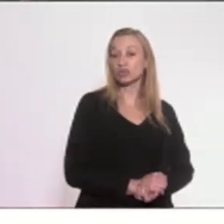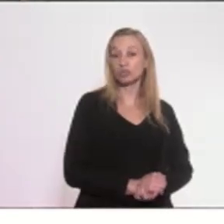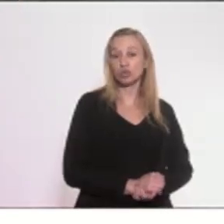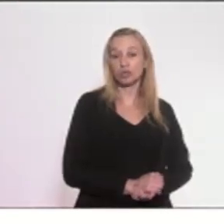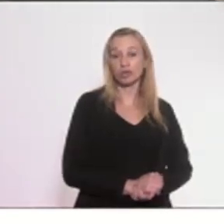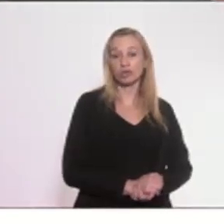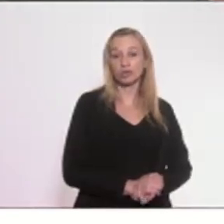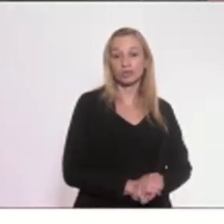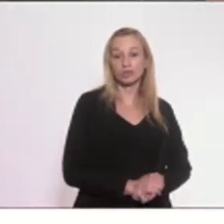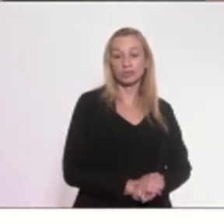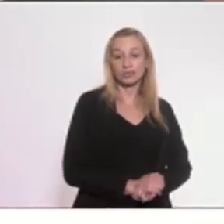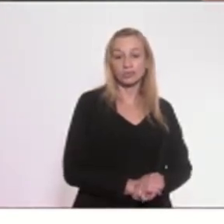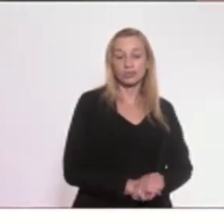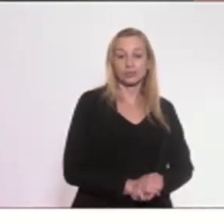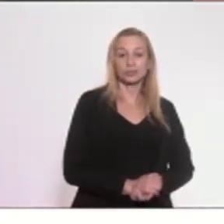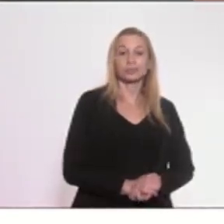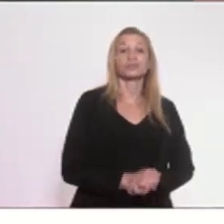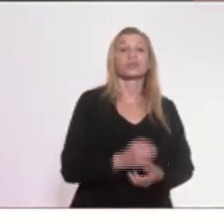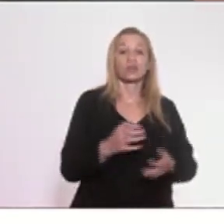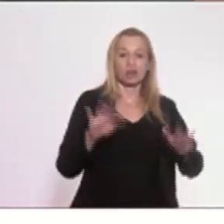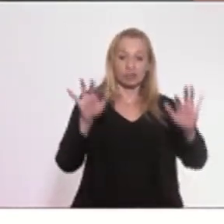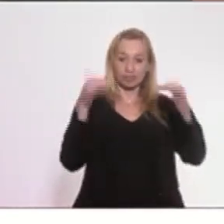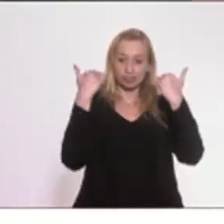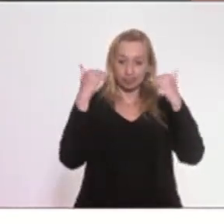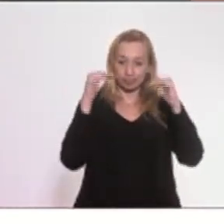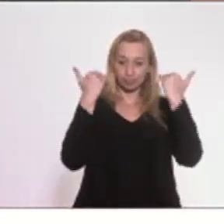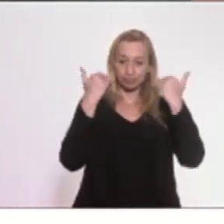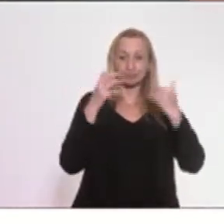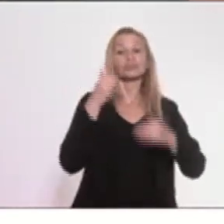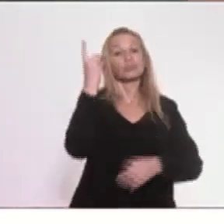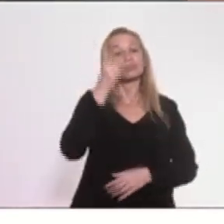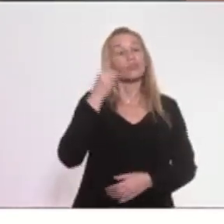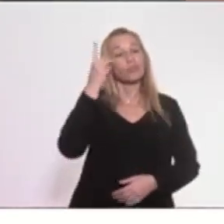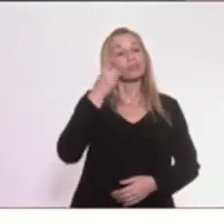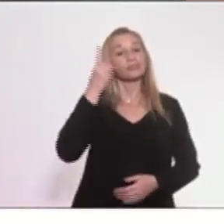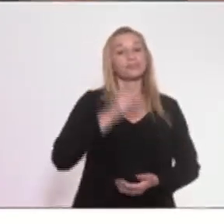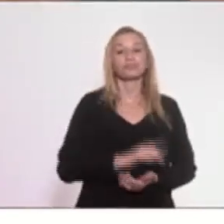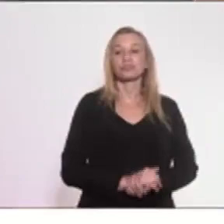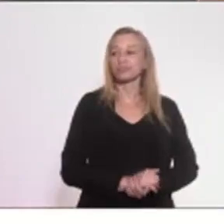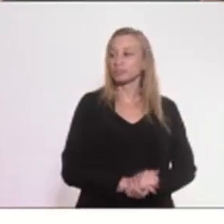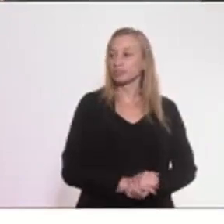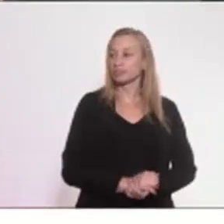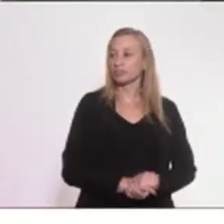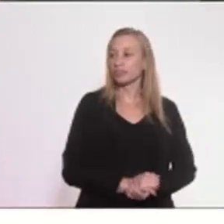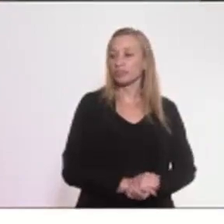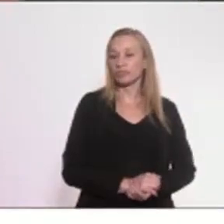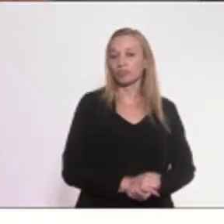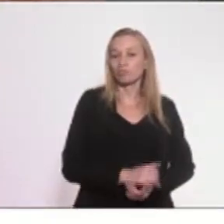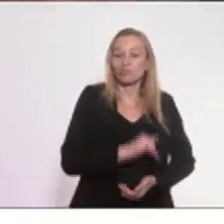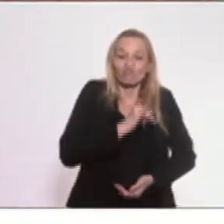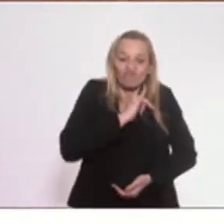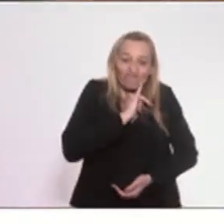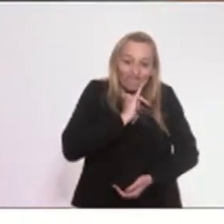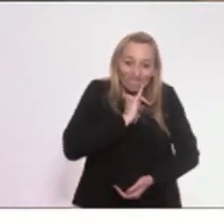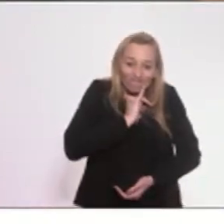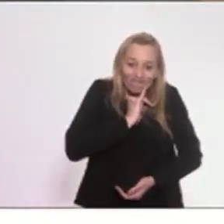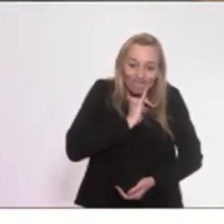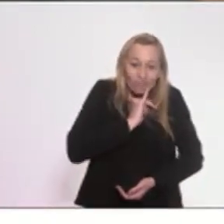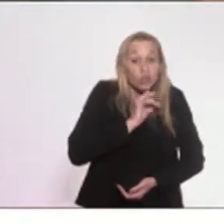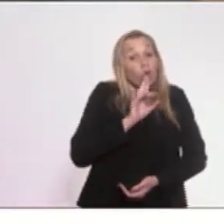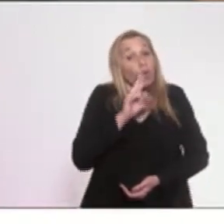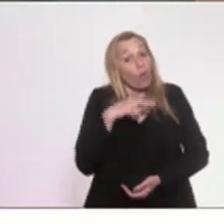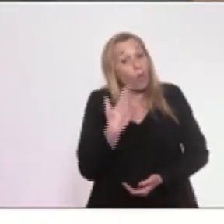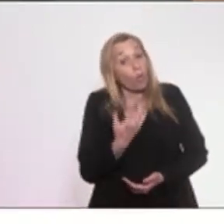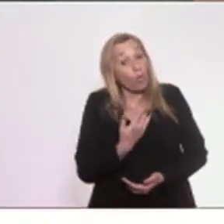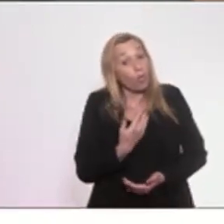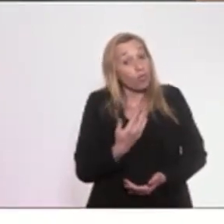aqui uma questão, e eu quero chamar a atenção dos senhores e senhoras deputados, que infelizmente ou felizmente, eu